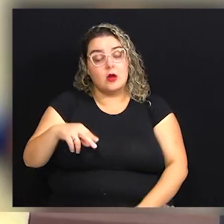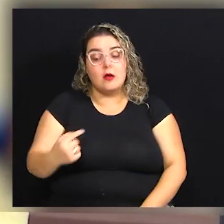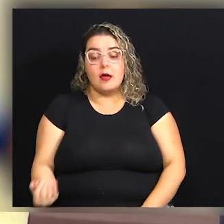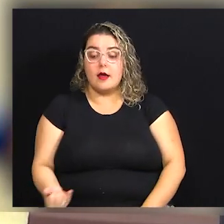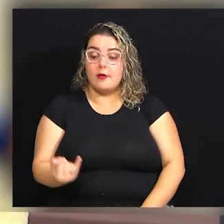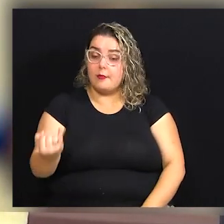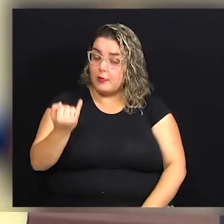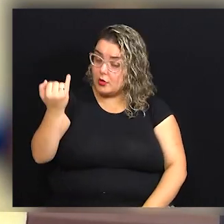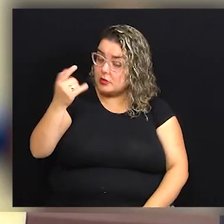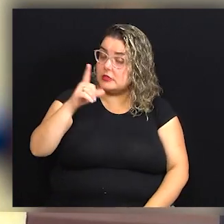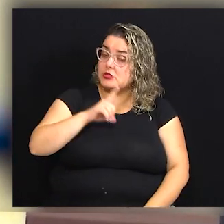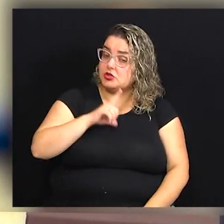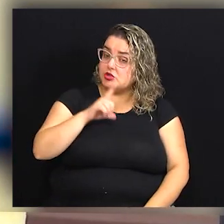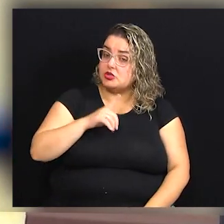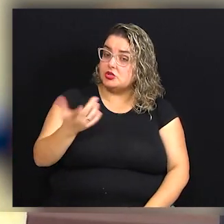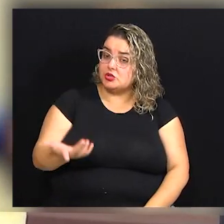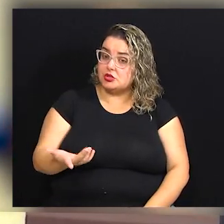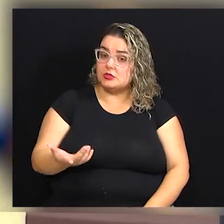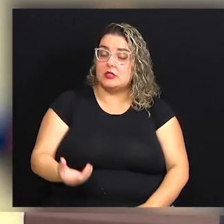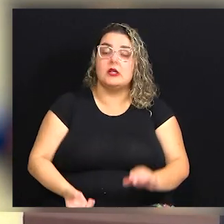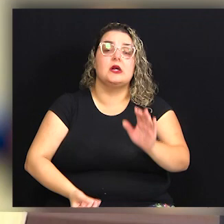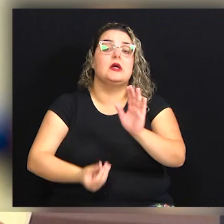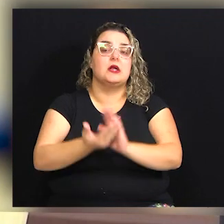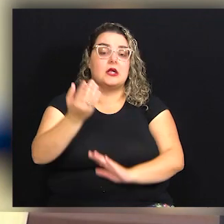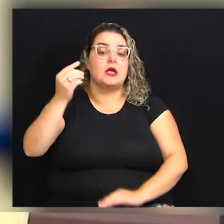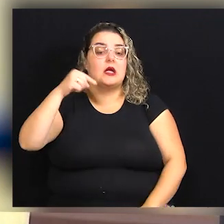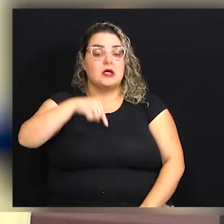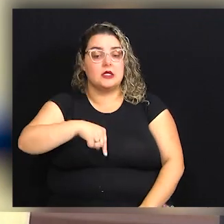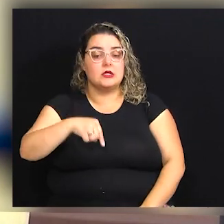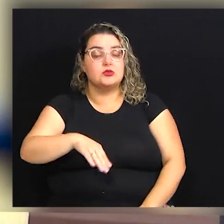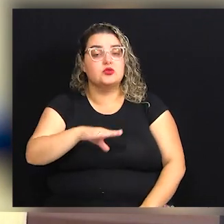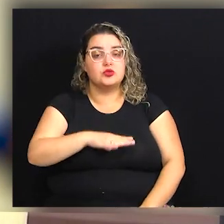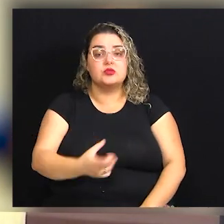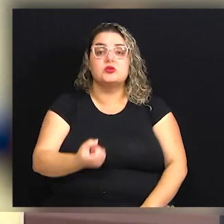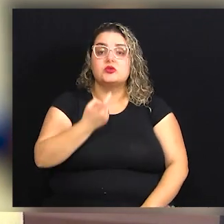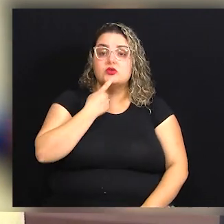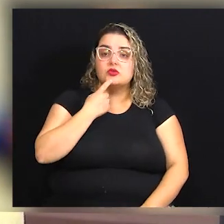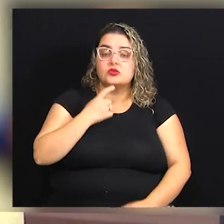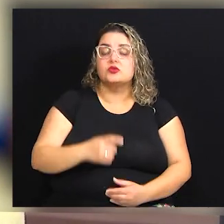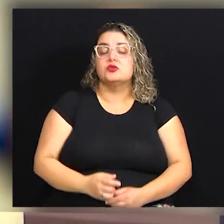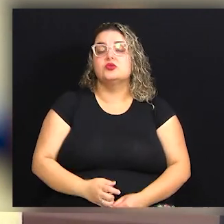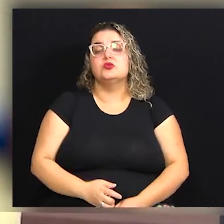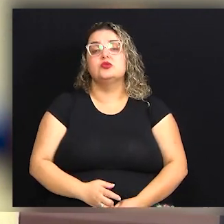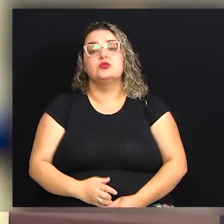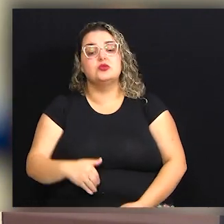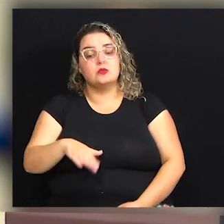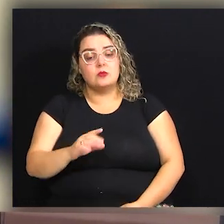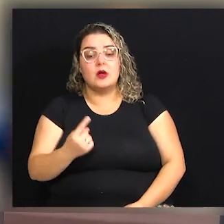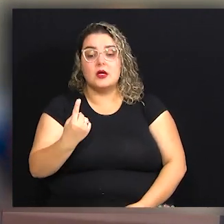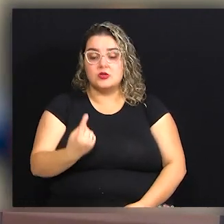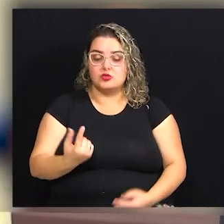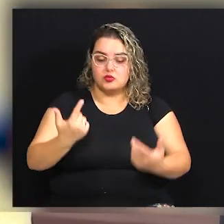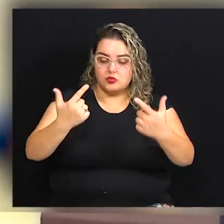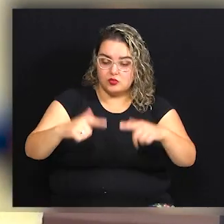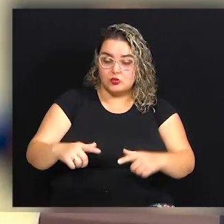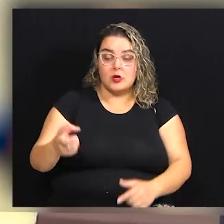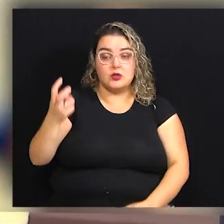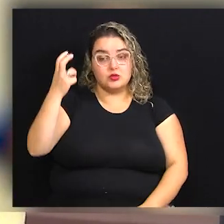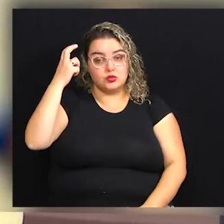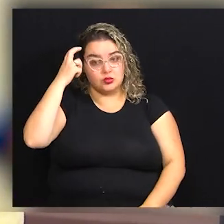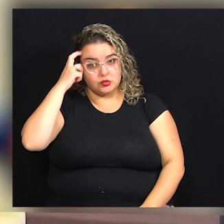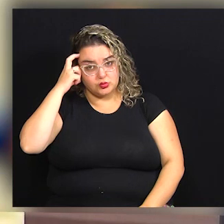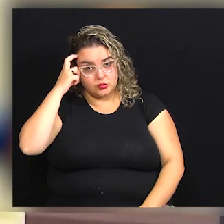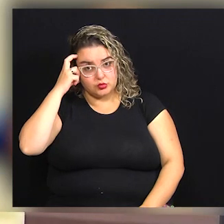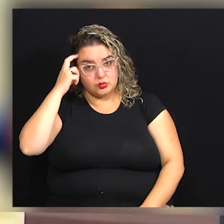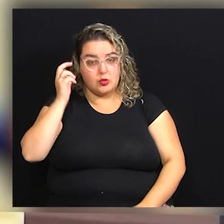a importância de ter a criação aqui no centro da cidade de mais um espaço de cultura